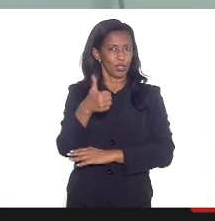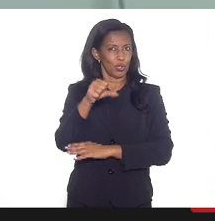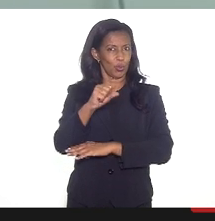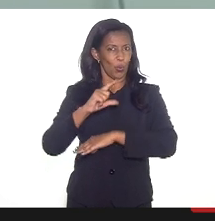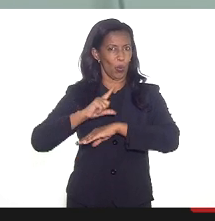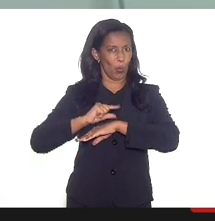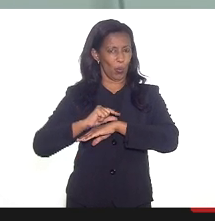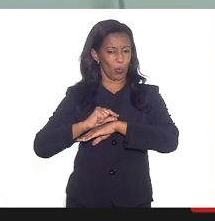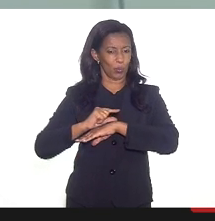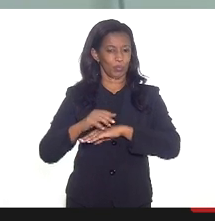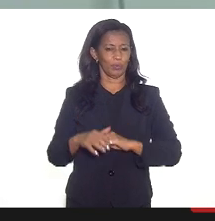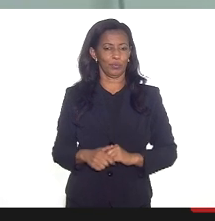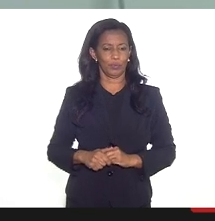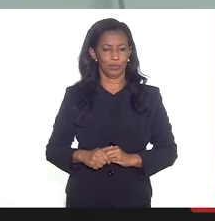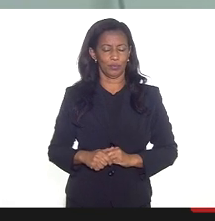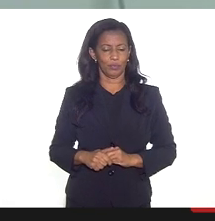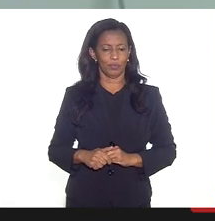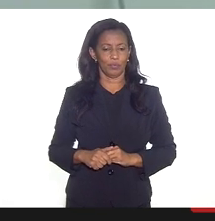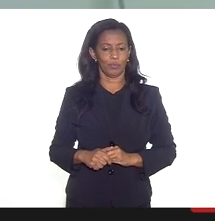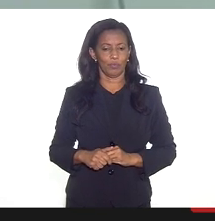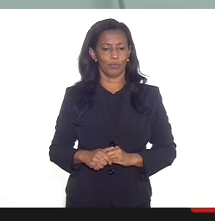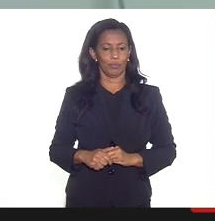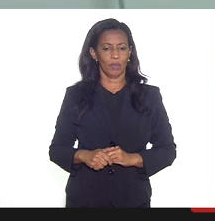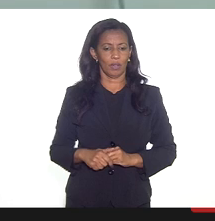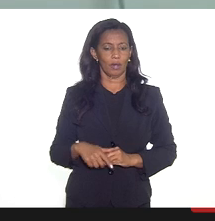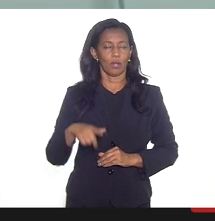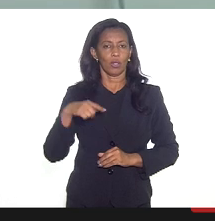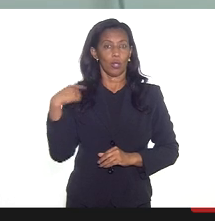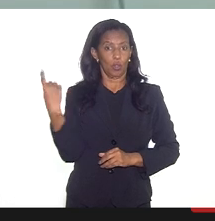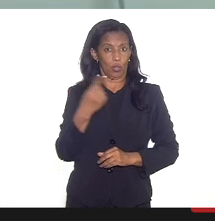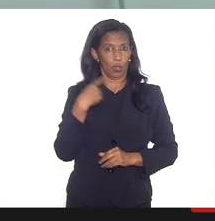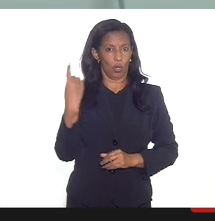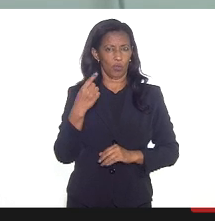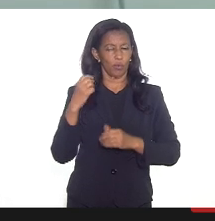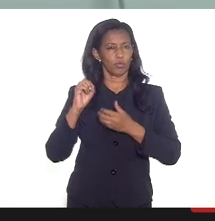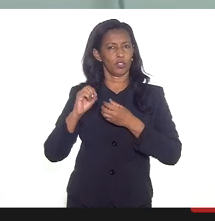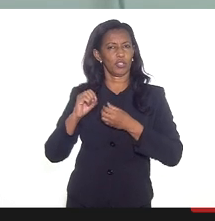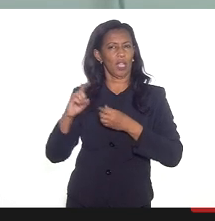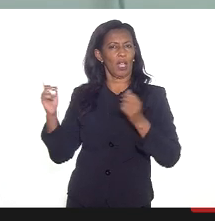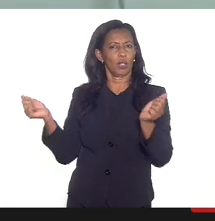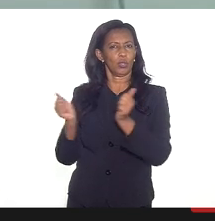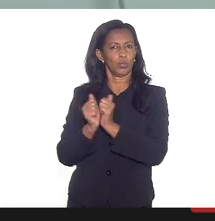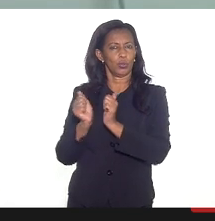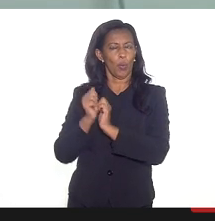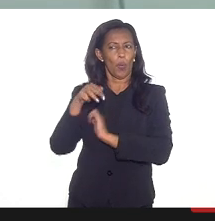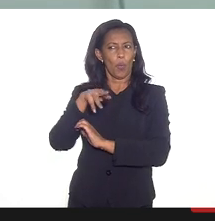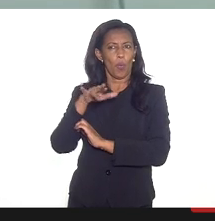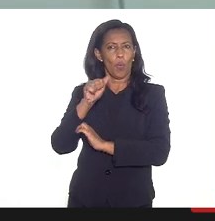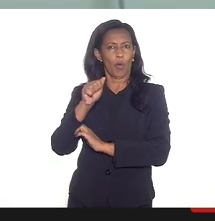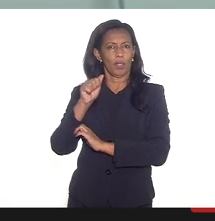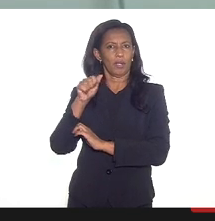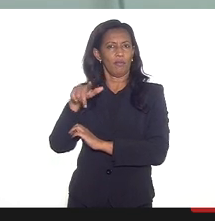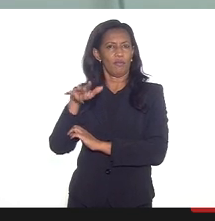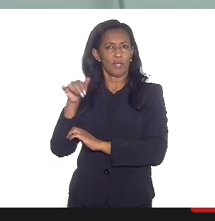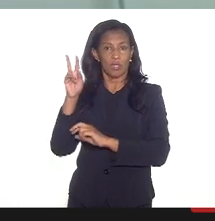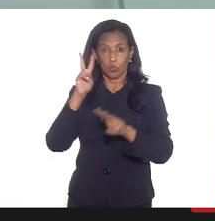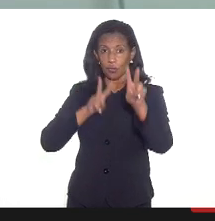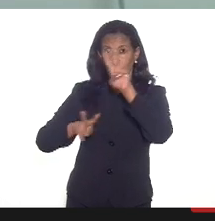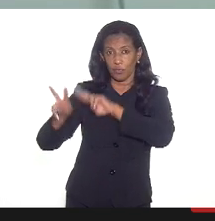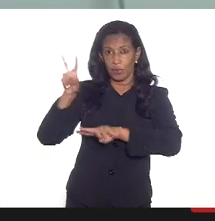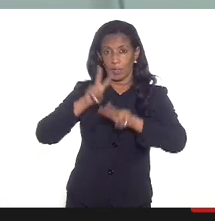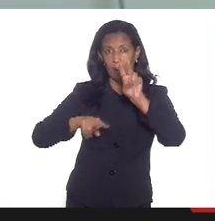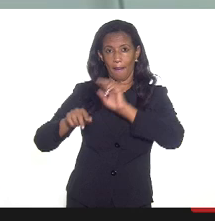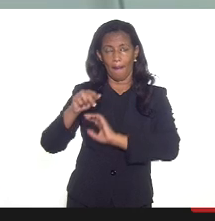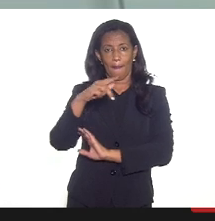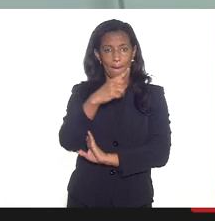nós estaremos lançando pelo mandato da Mônica Francisco um evento político de visibilidade ao